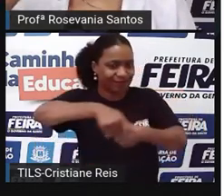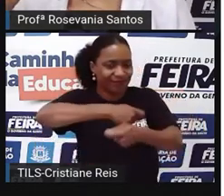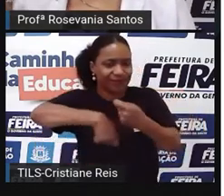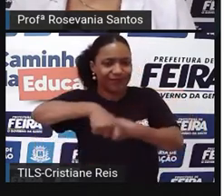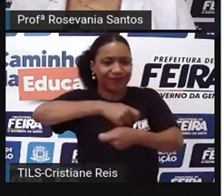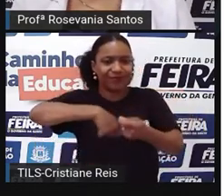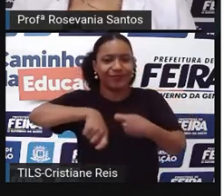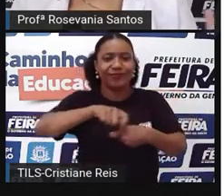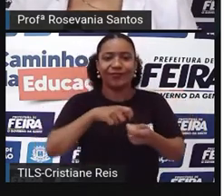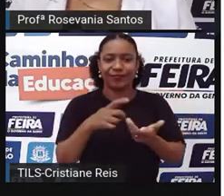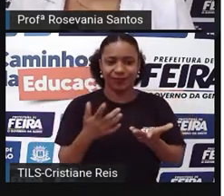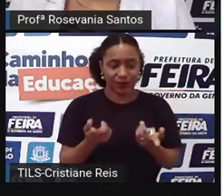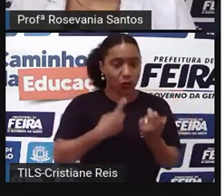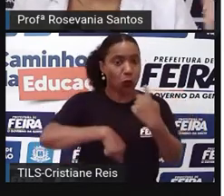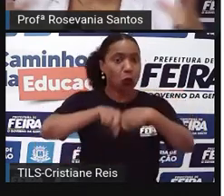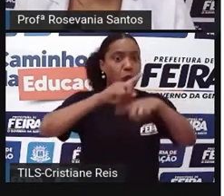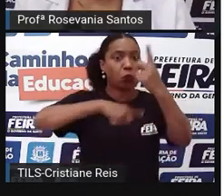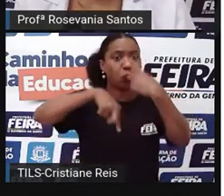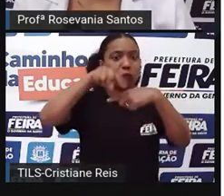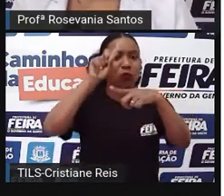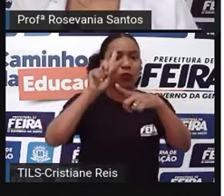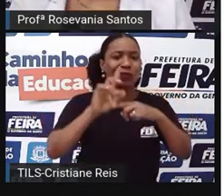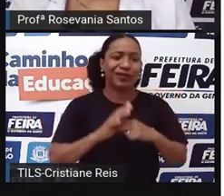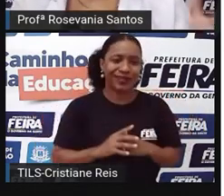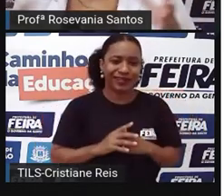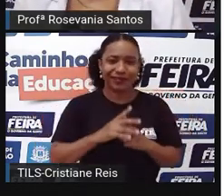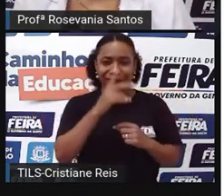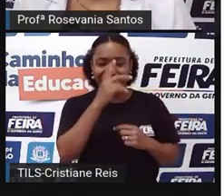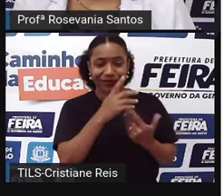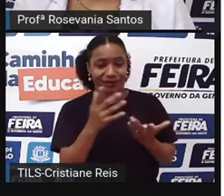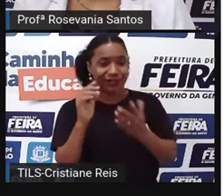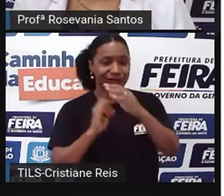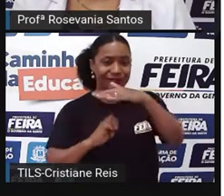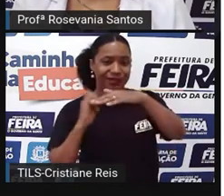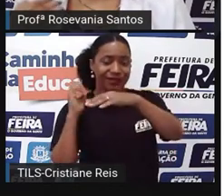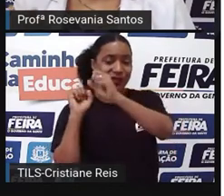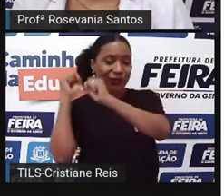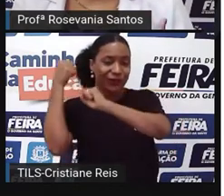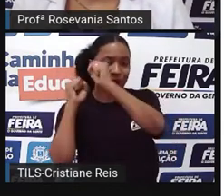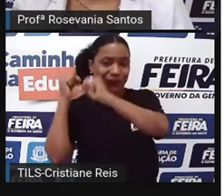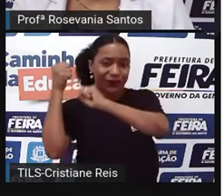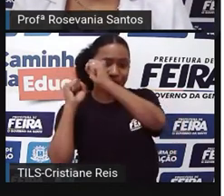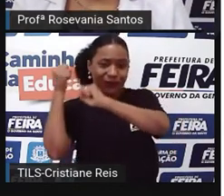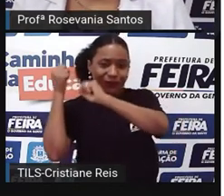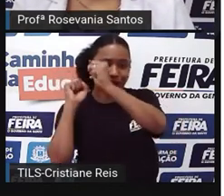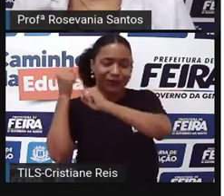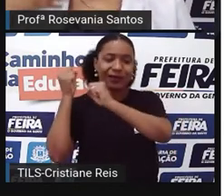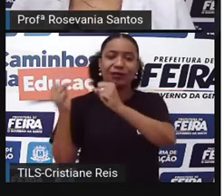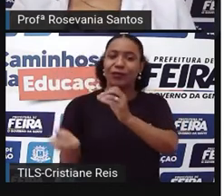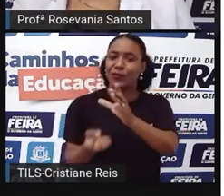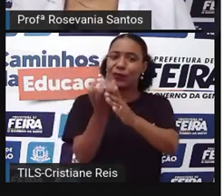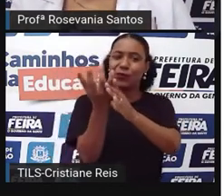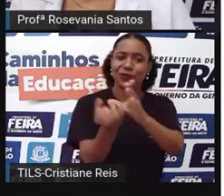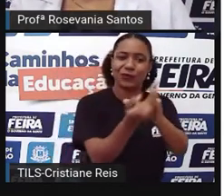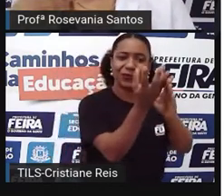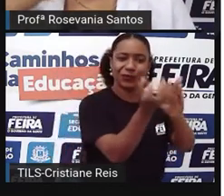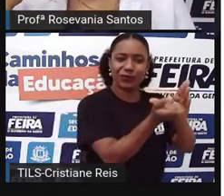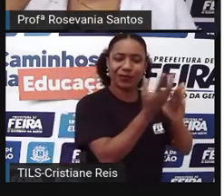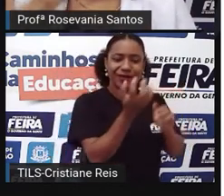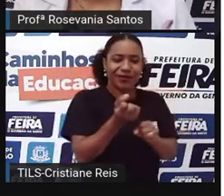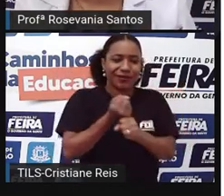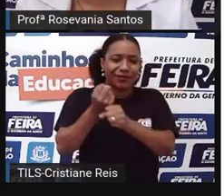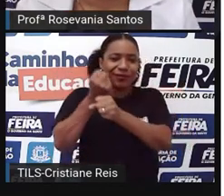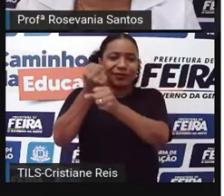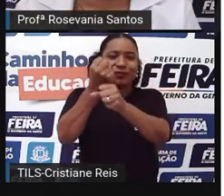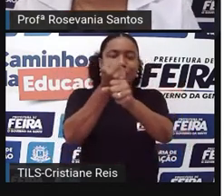econômicas e veio também atraindo indústrias para aquele canto. Então, cada hora que passava, percebia-se